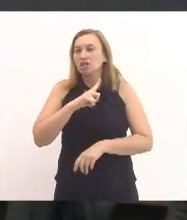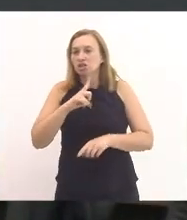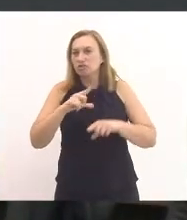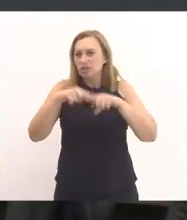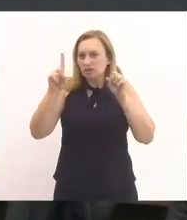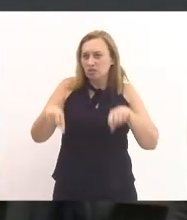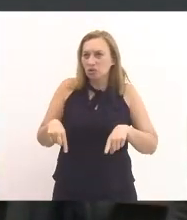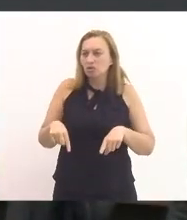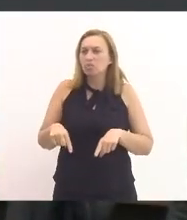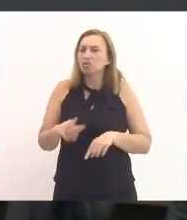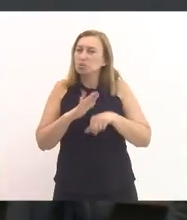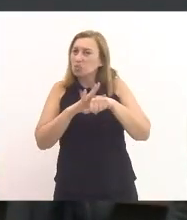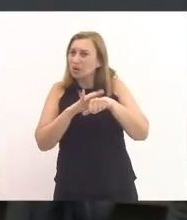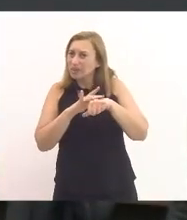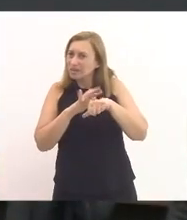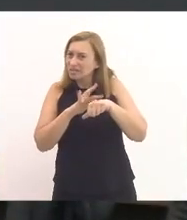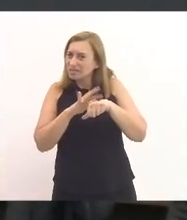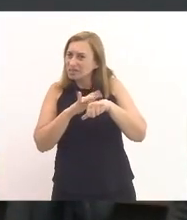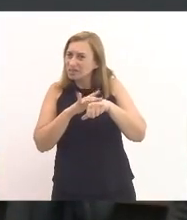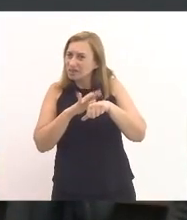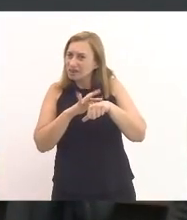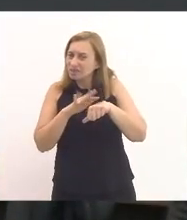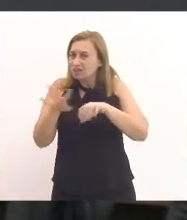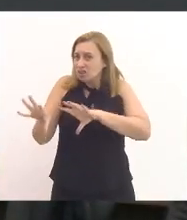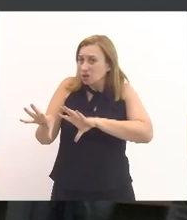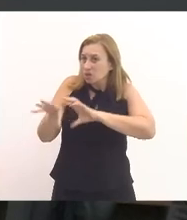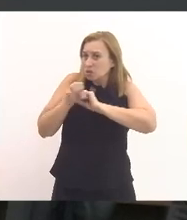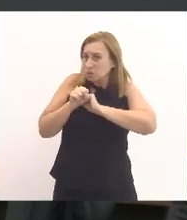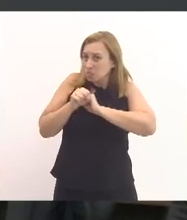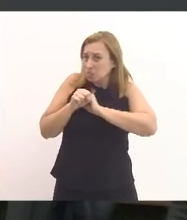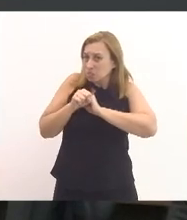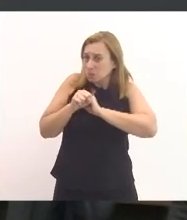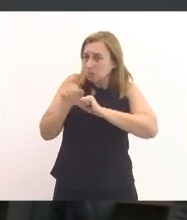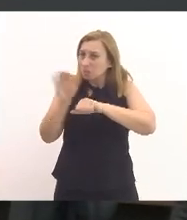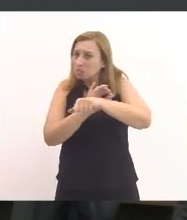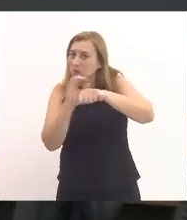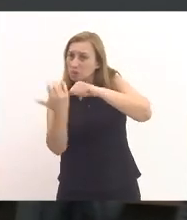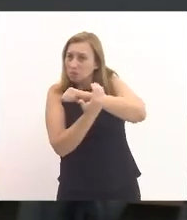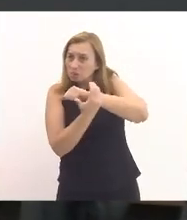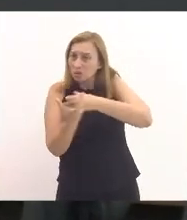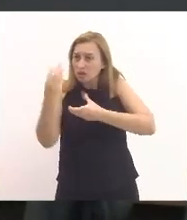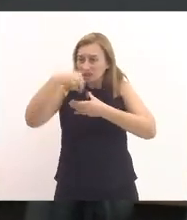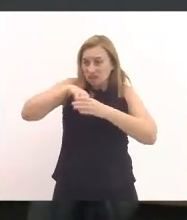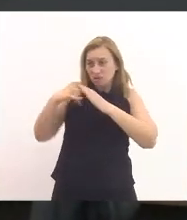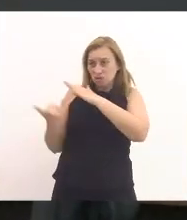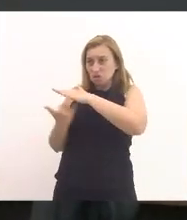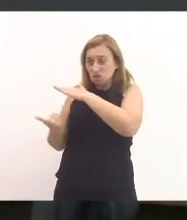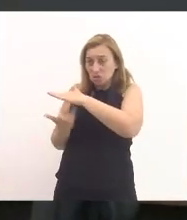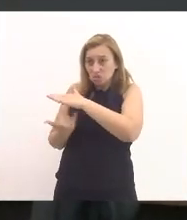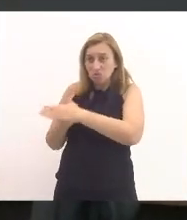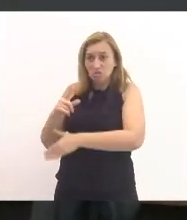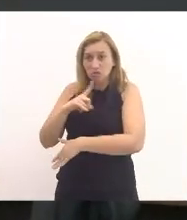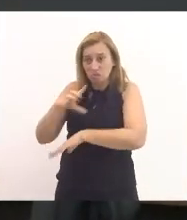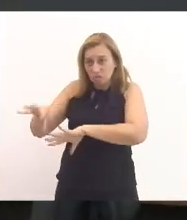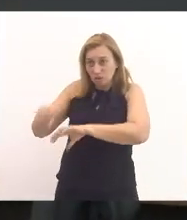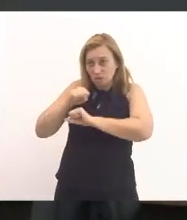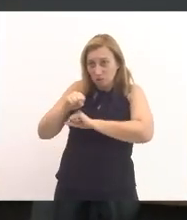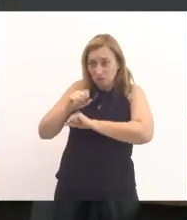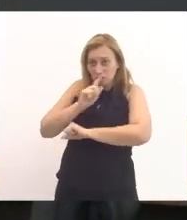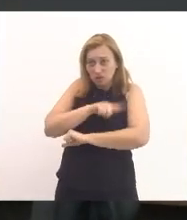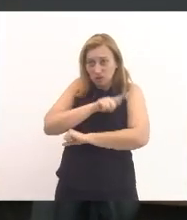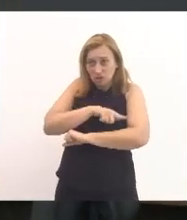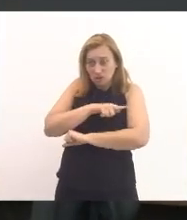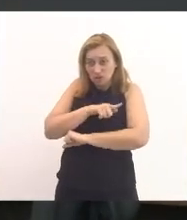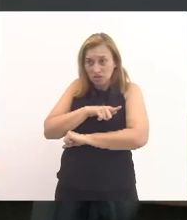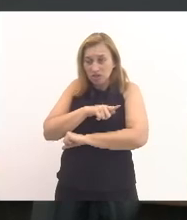servidor com doenças infecciosas óbito por covide contra aí dentro Instituto na gestão da